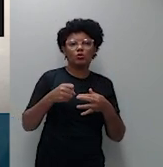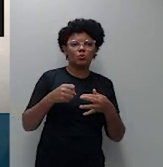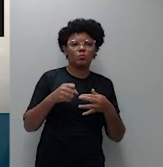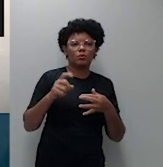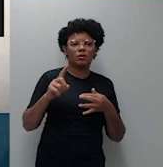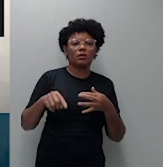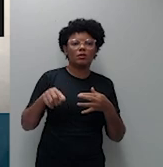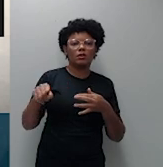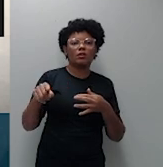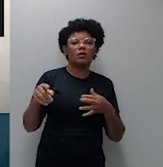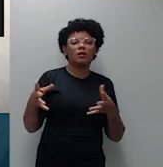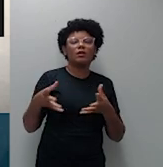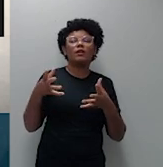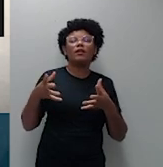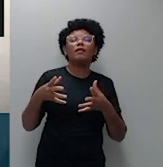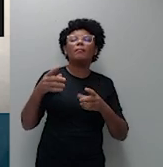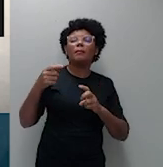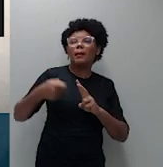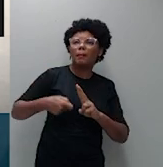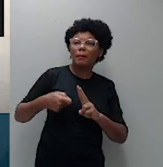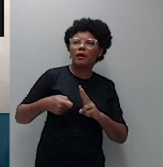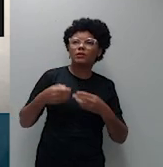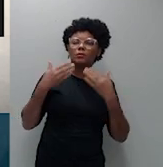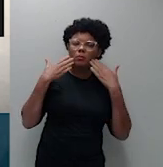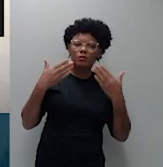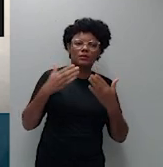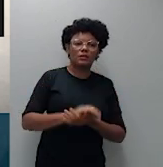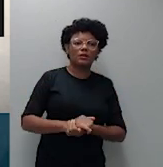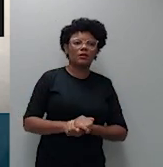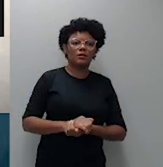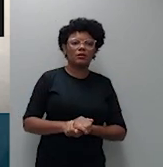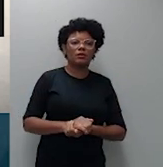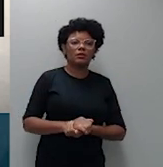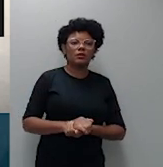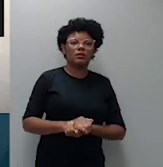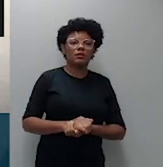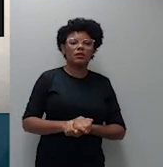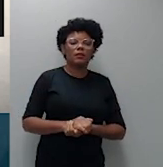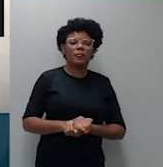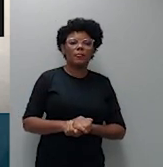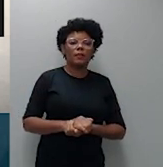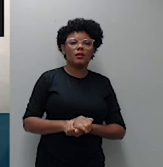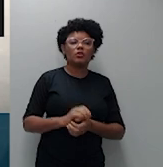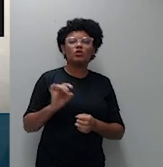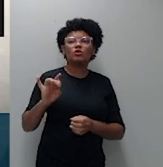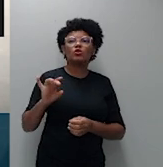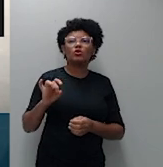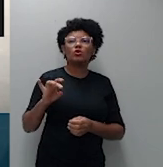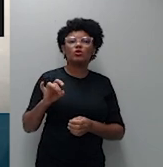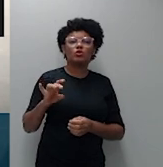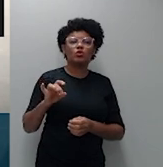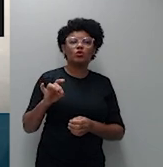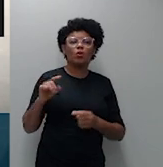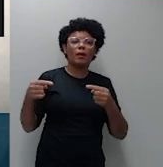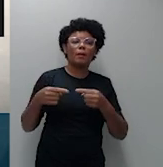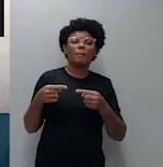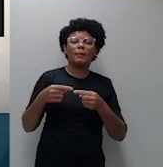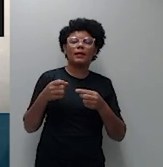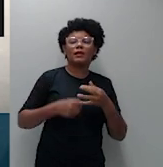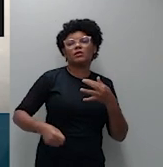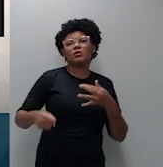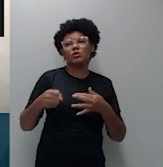deve demonstrar a existência de distinção ou superação somente se aplica a súmula são precedentes